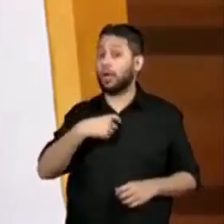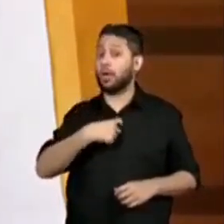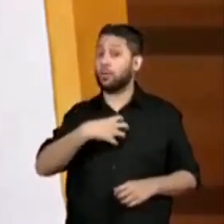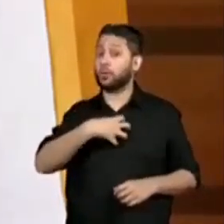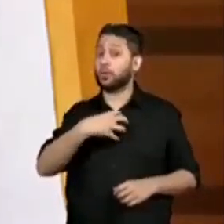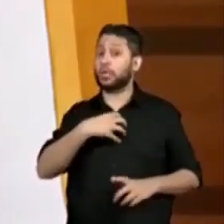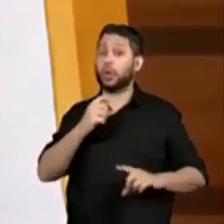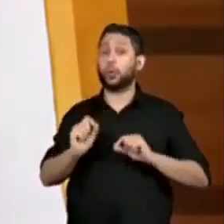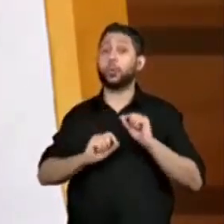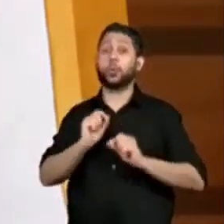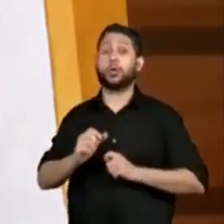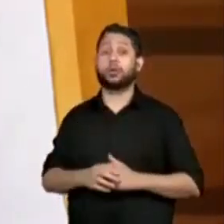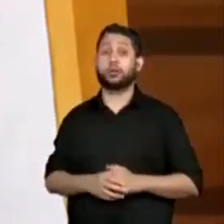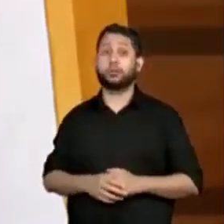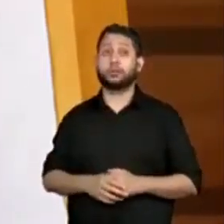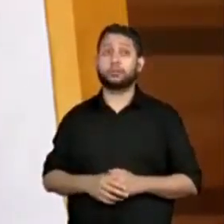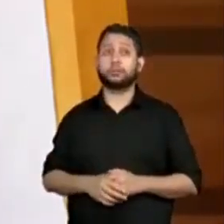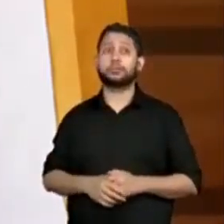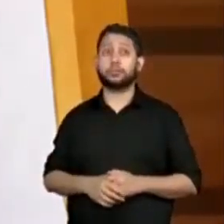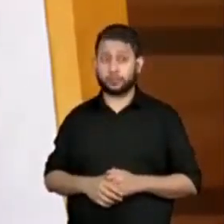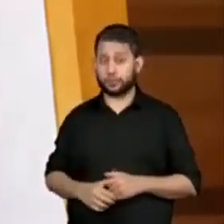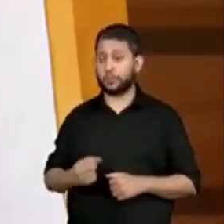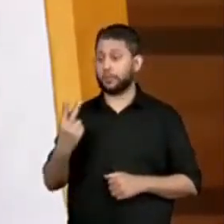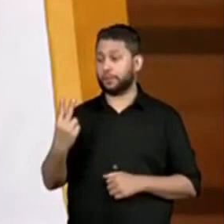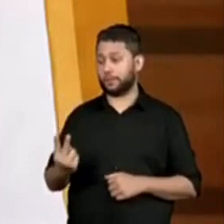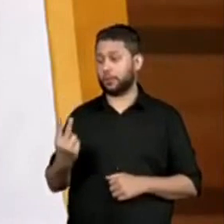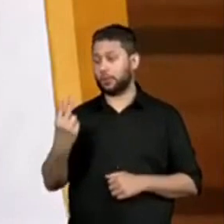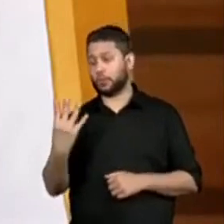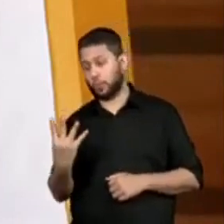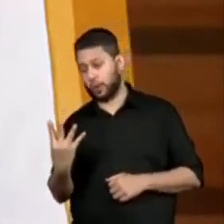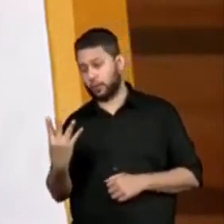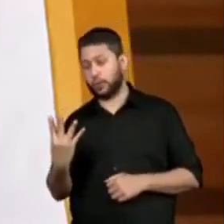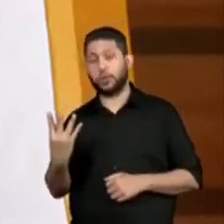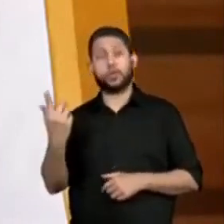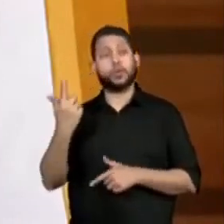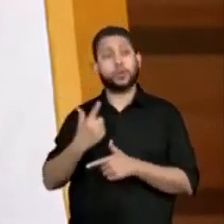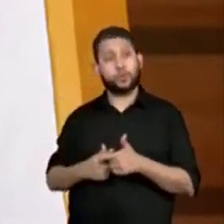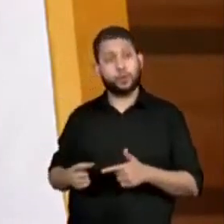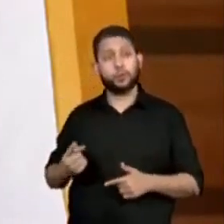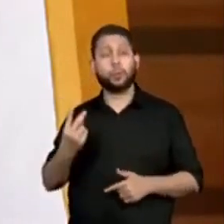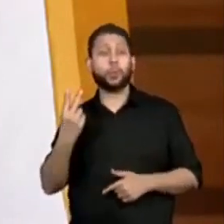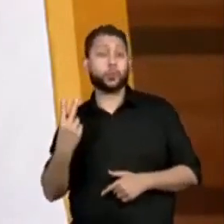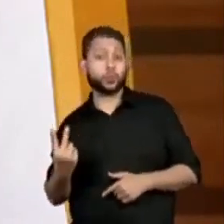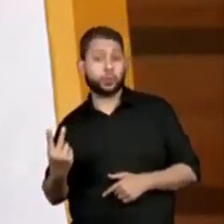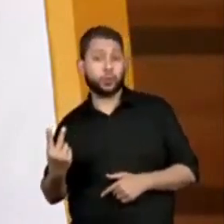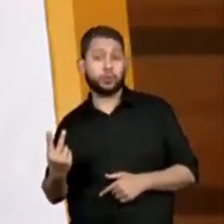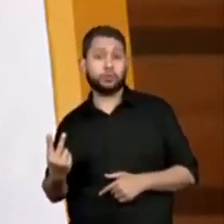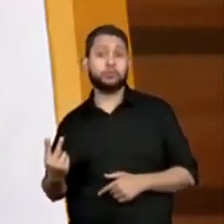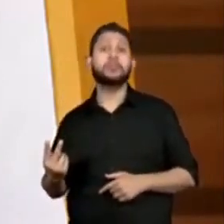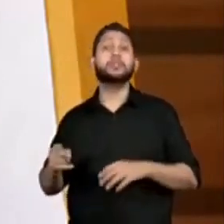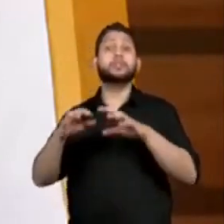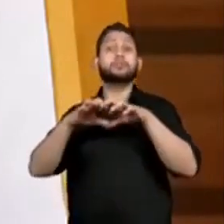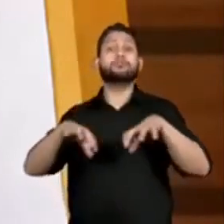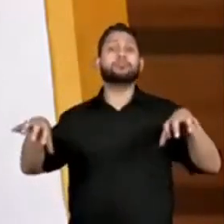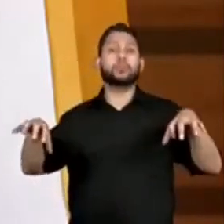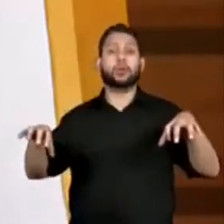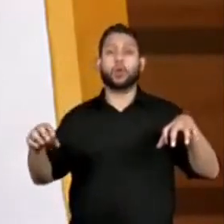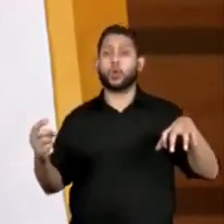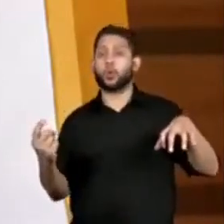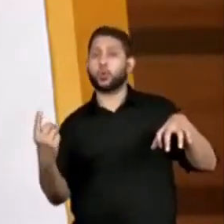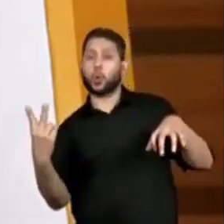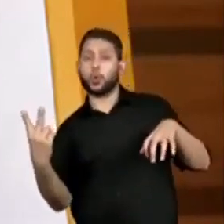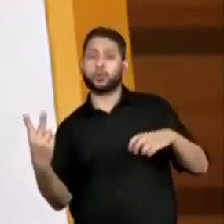aconteceria nós iríamos dividir 24 para duas pessoas cada uma